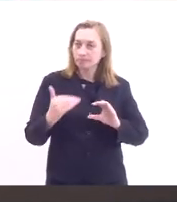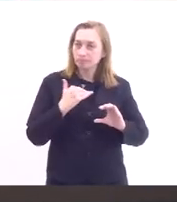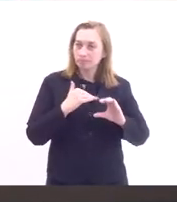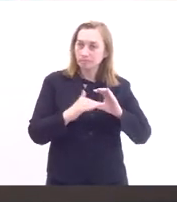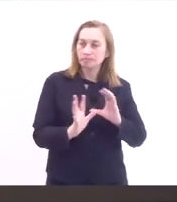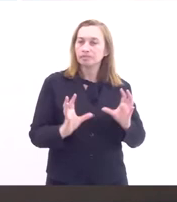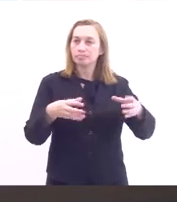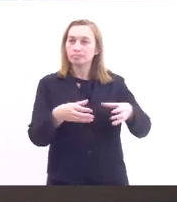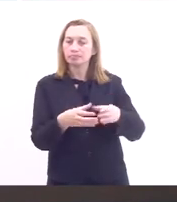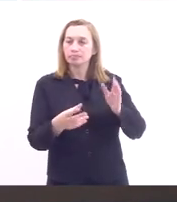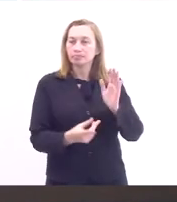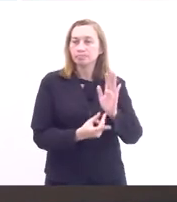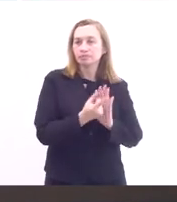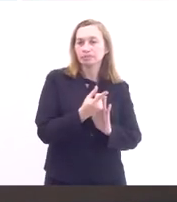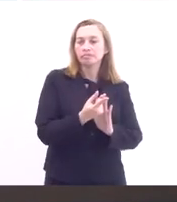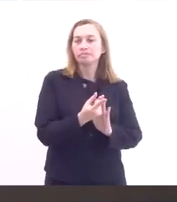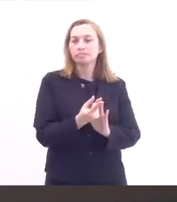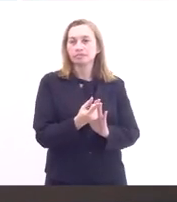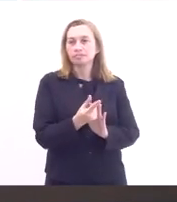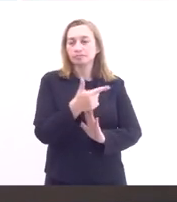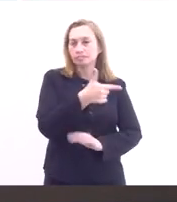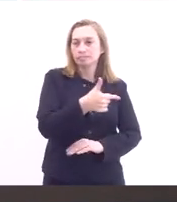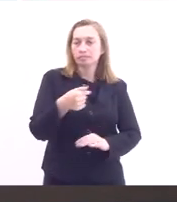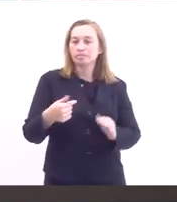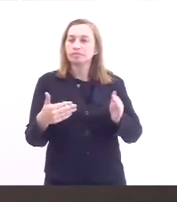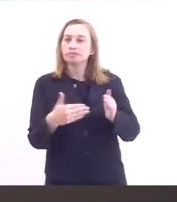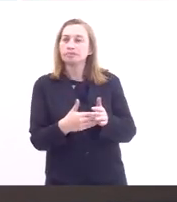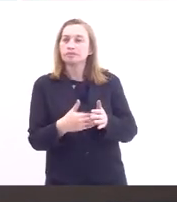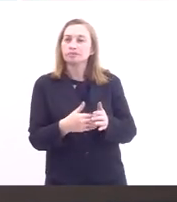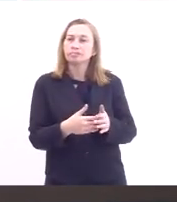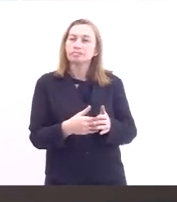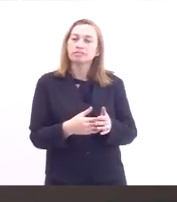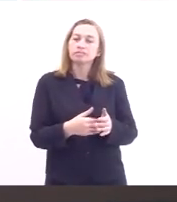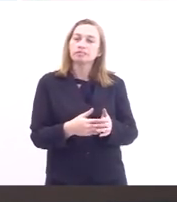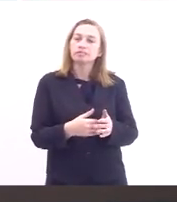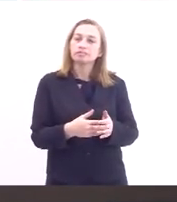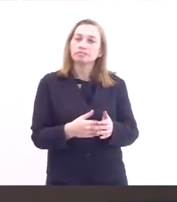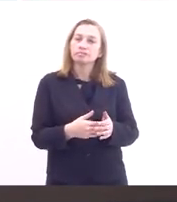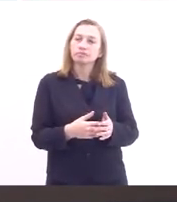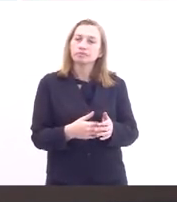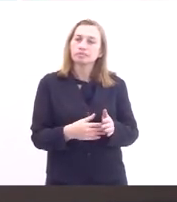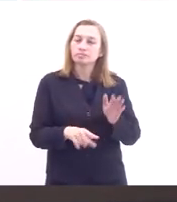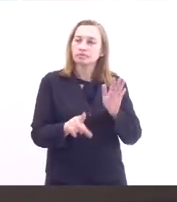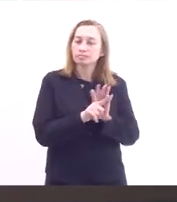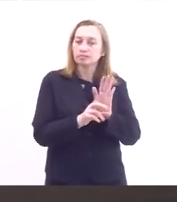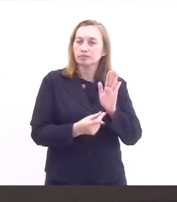dos benefícios fiscais de 17 até a previsão para a LDO de